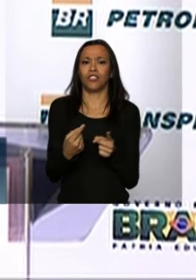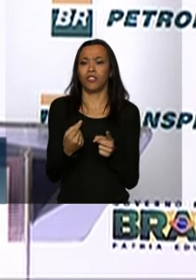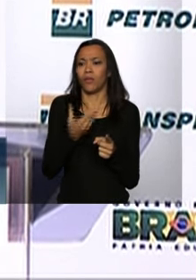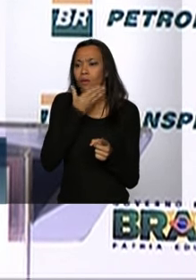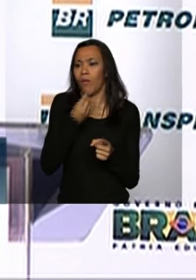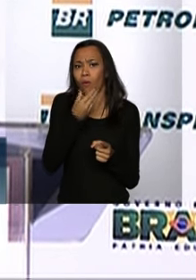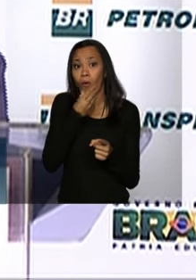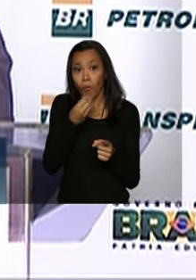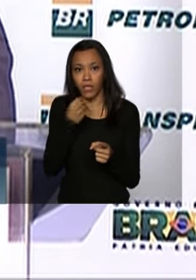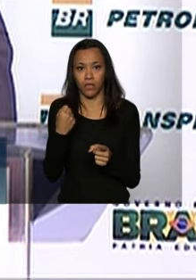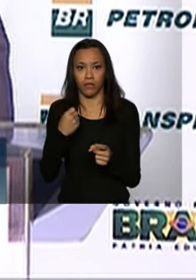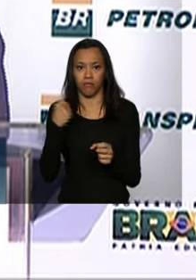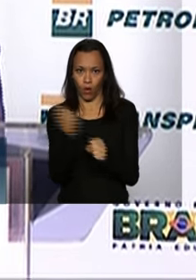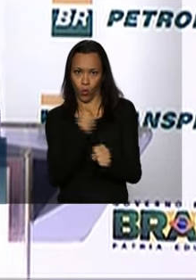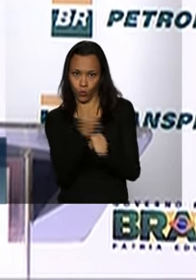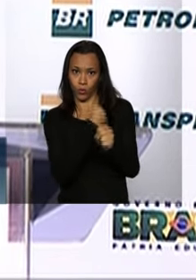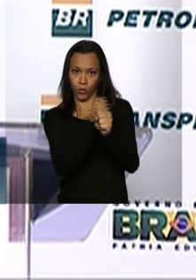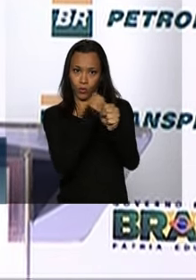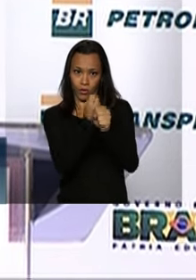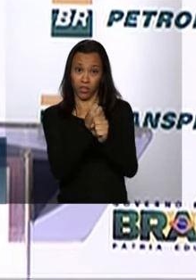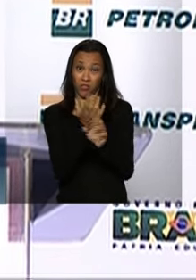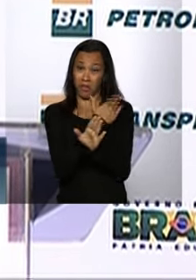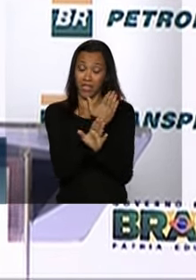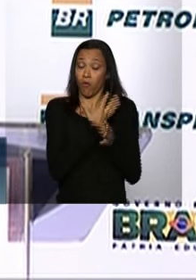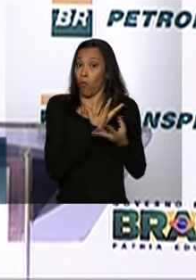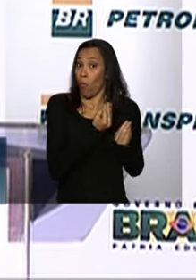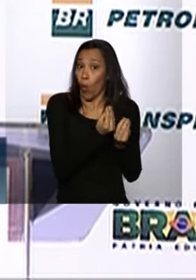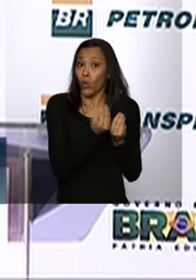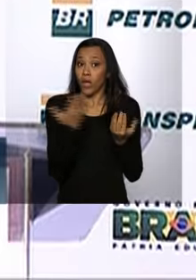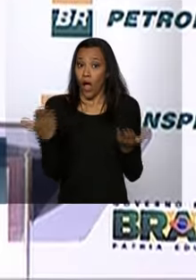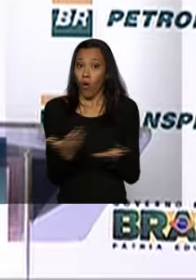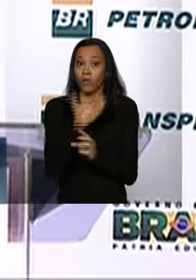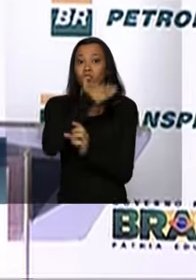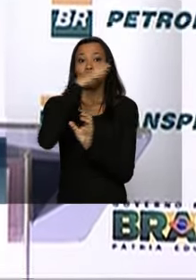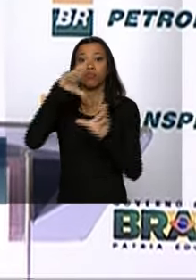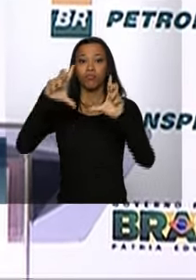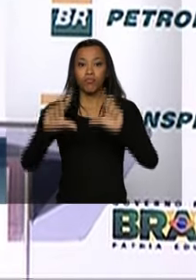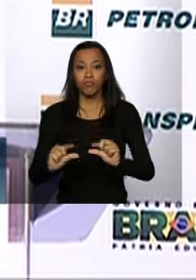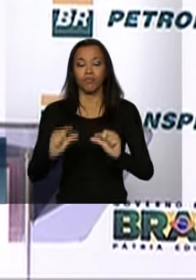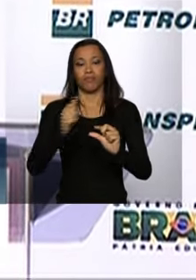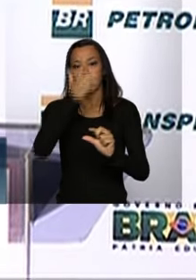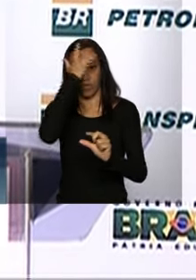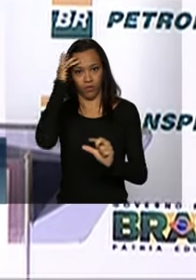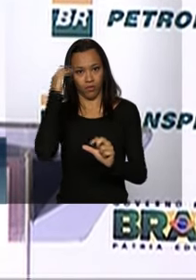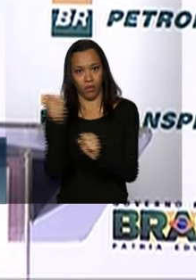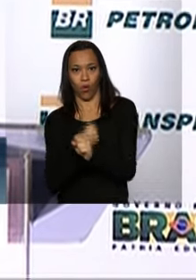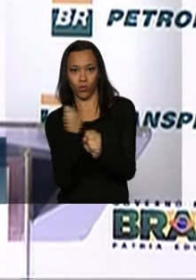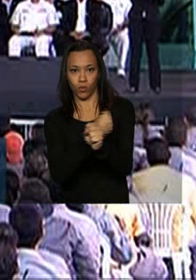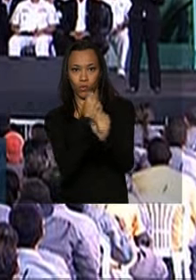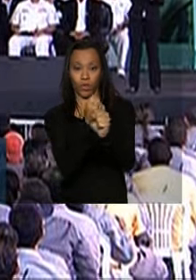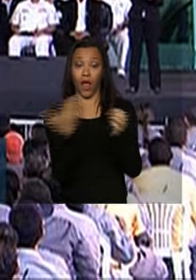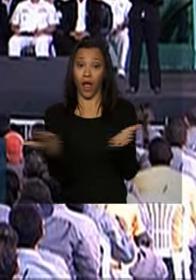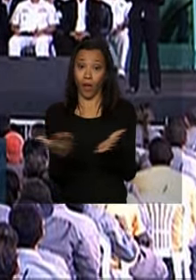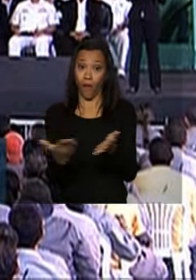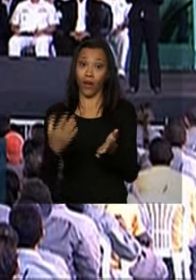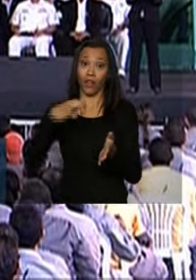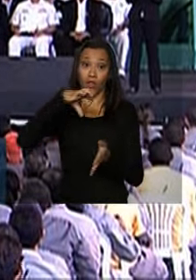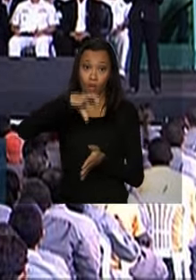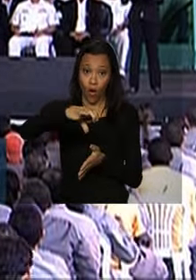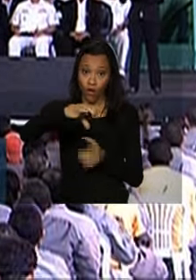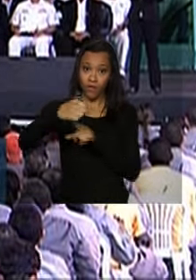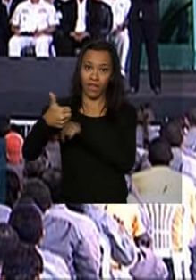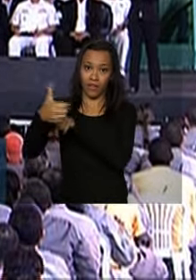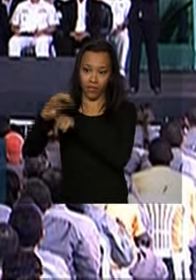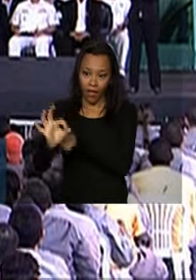navios. E projetamos já para o próximo ano a construção do navio 9 e 10, com